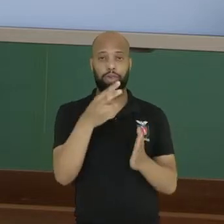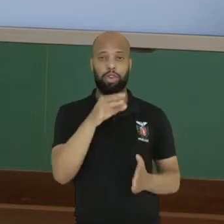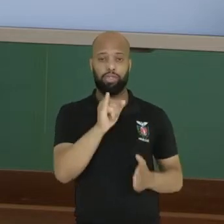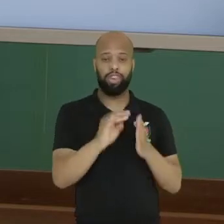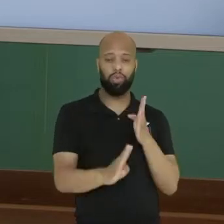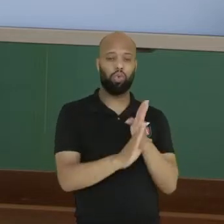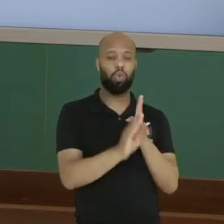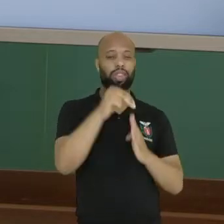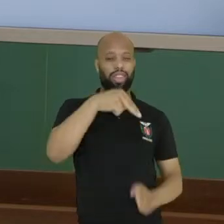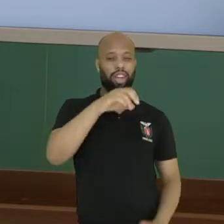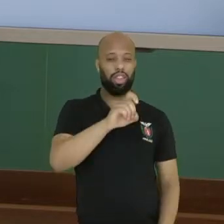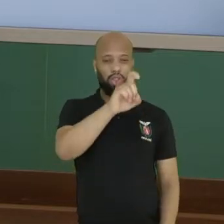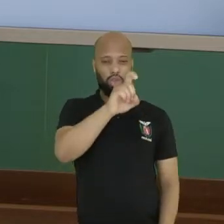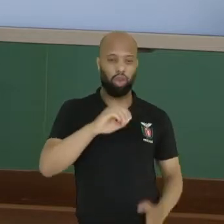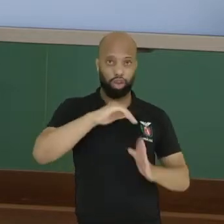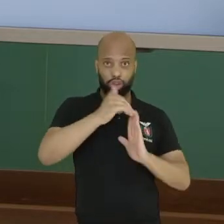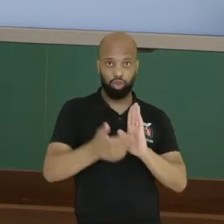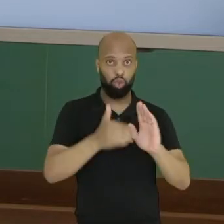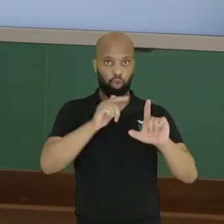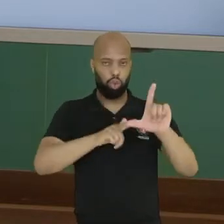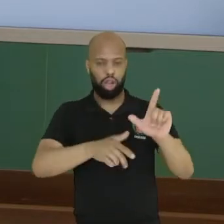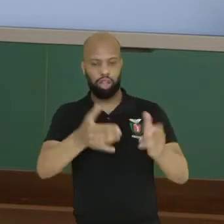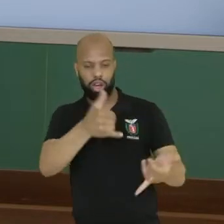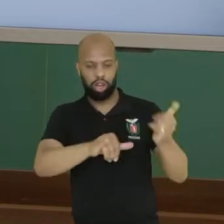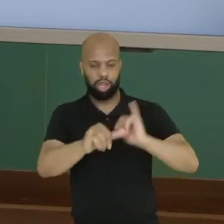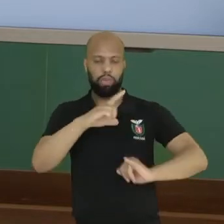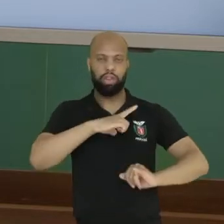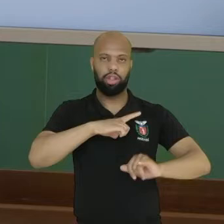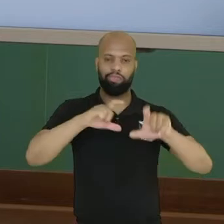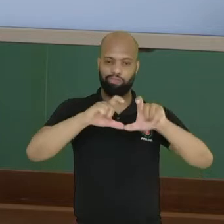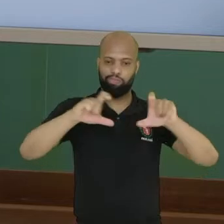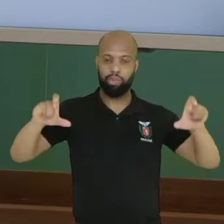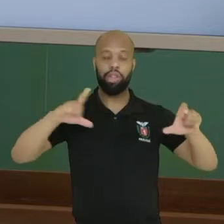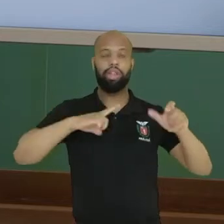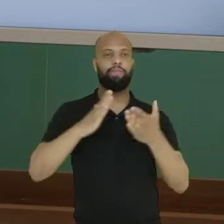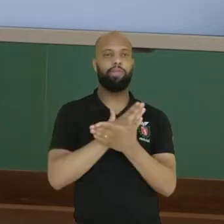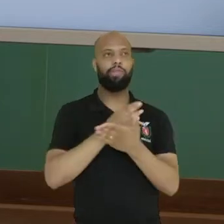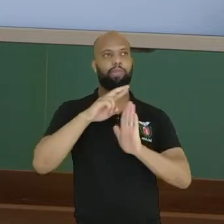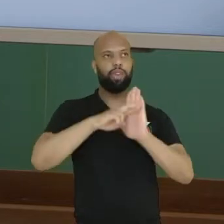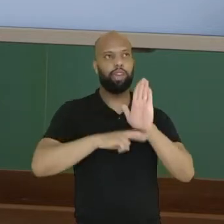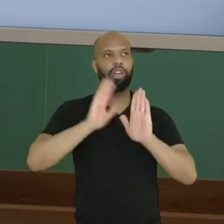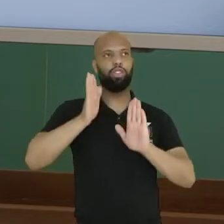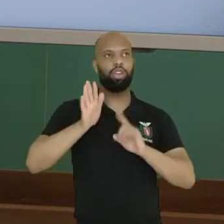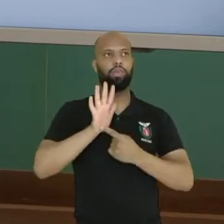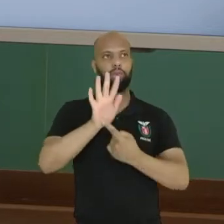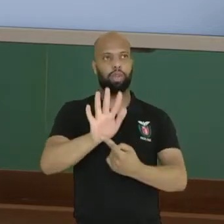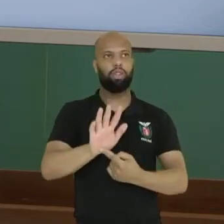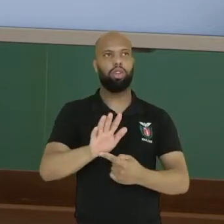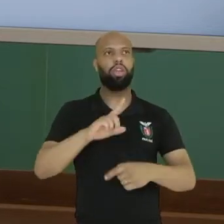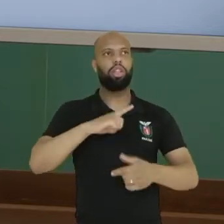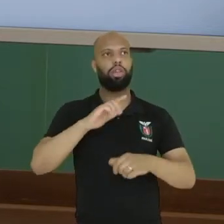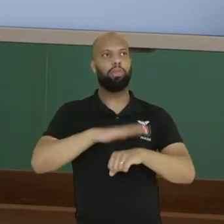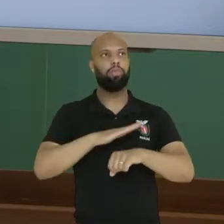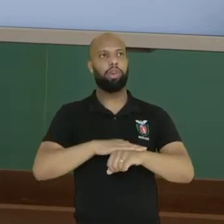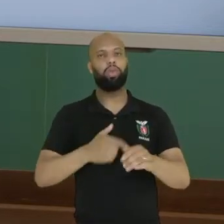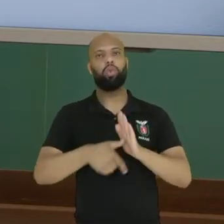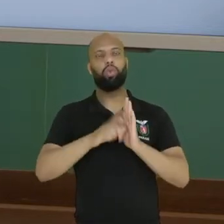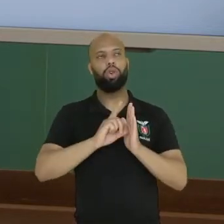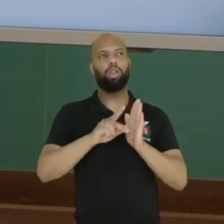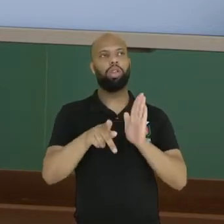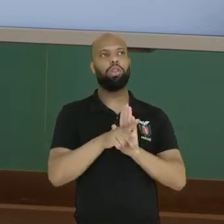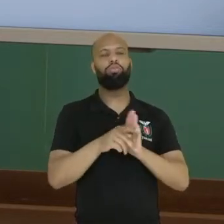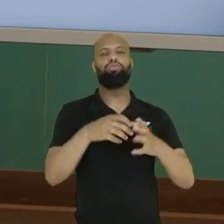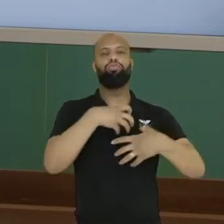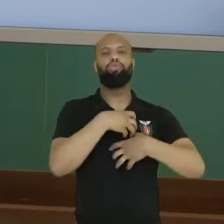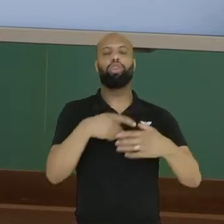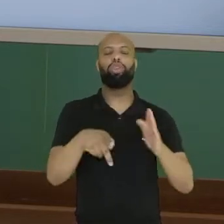espécies envolvidas na reação química. Para isso, a gente tem algumas regras que já foram apresentadas em momentos anteriores do